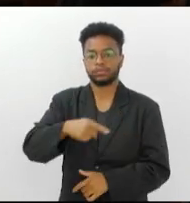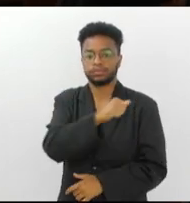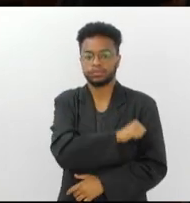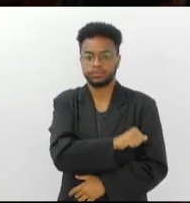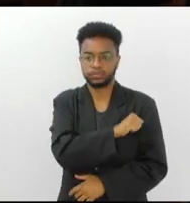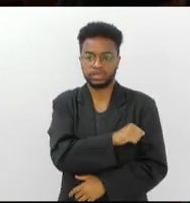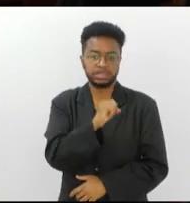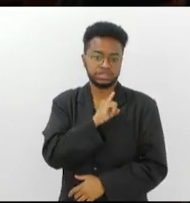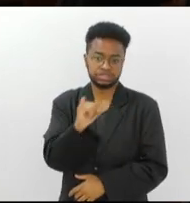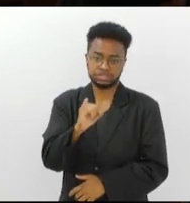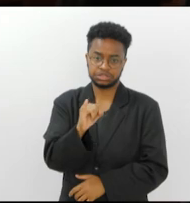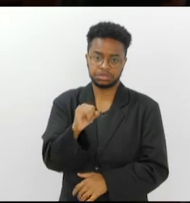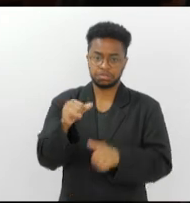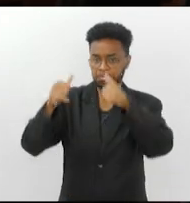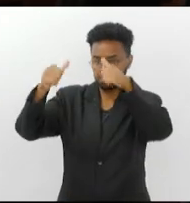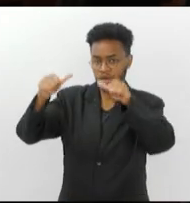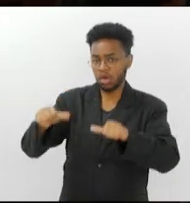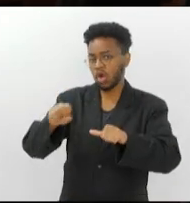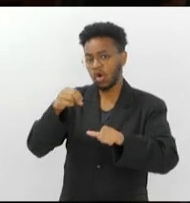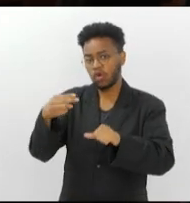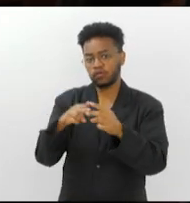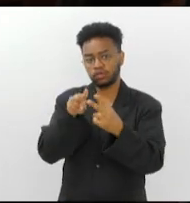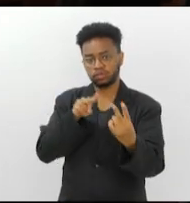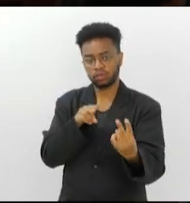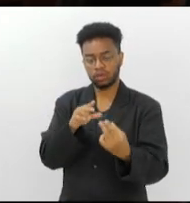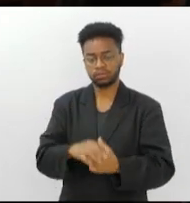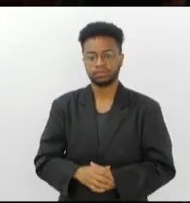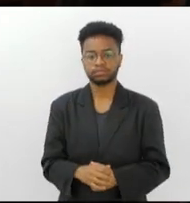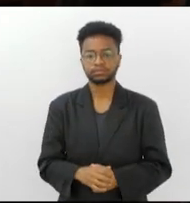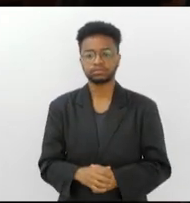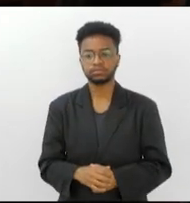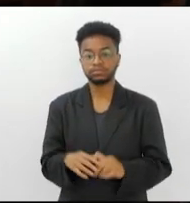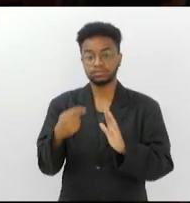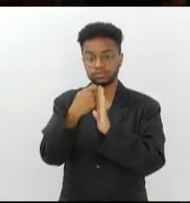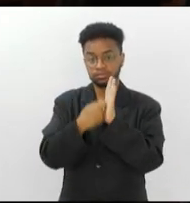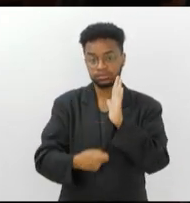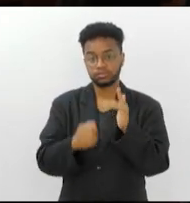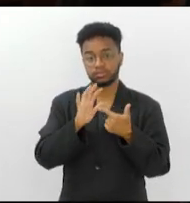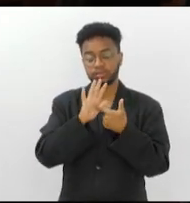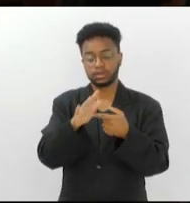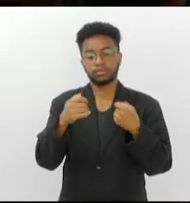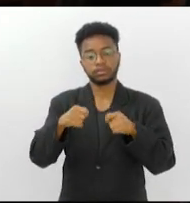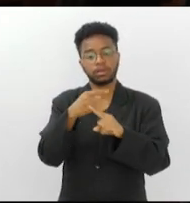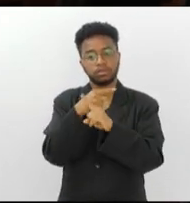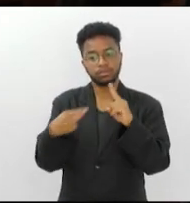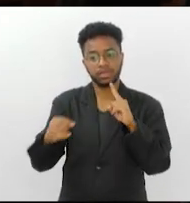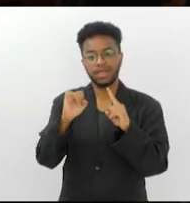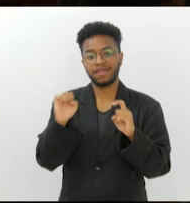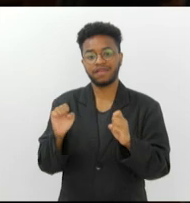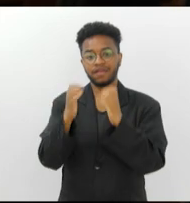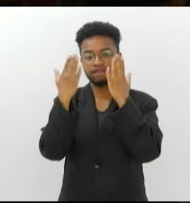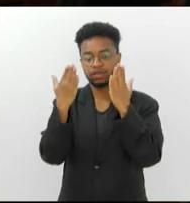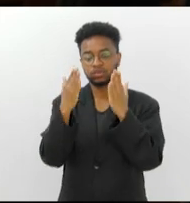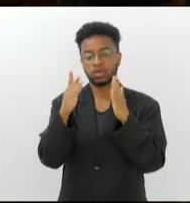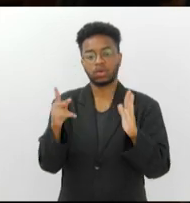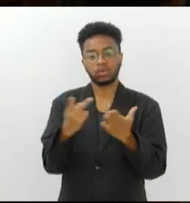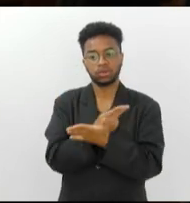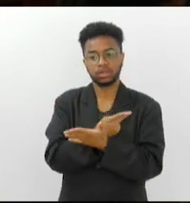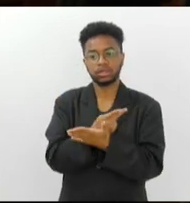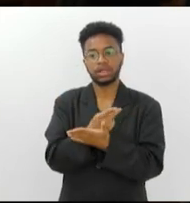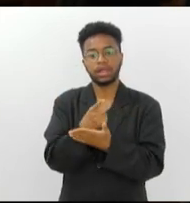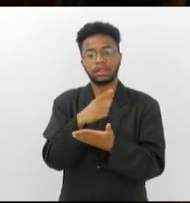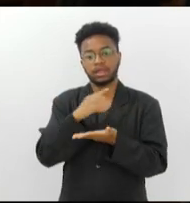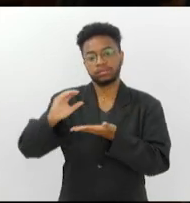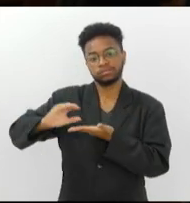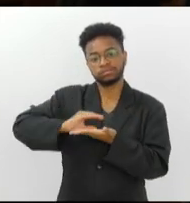Janeiro, seja ela física ou por meio eletrônico. Segundo o texto, a proibição vale para eventos realizados e que tenham recebido algum tipo de